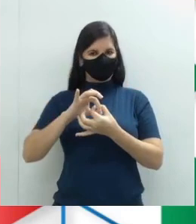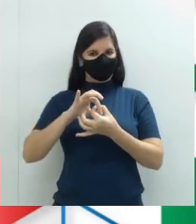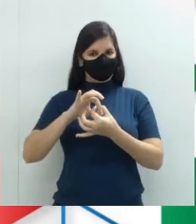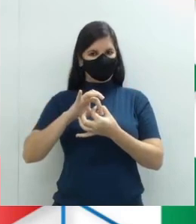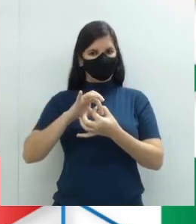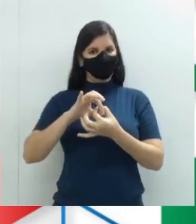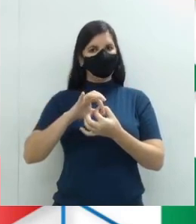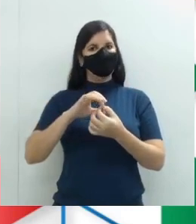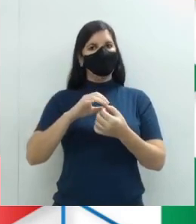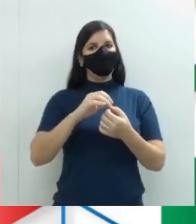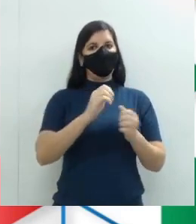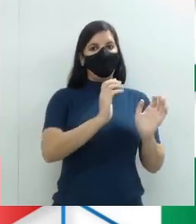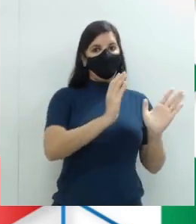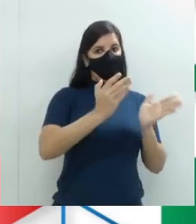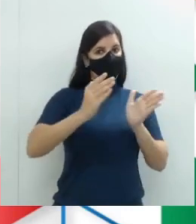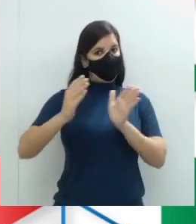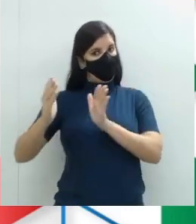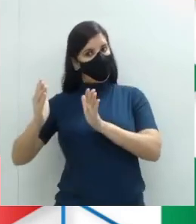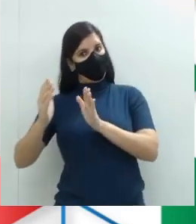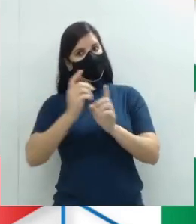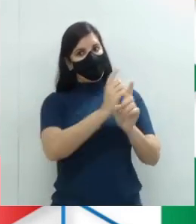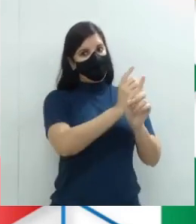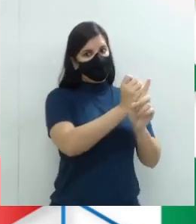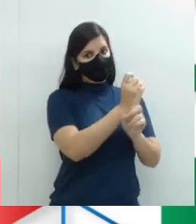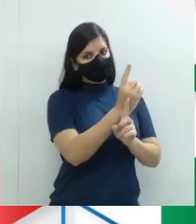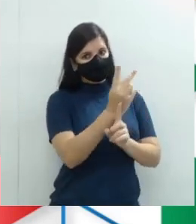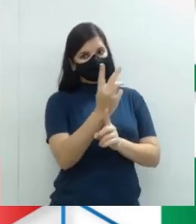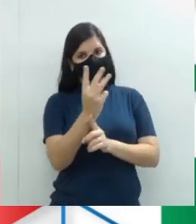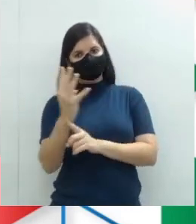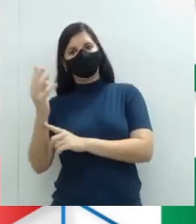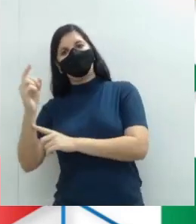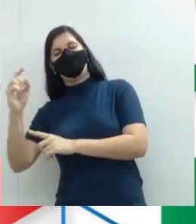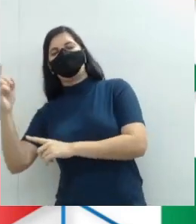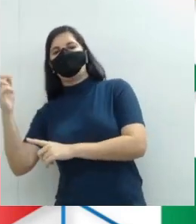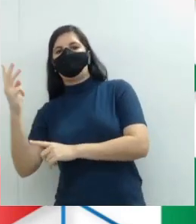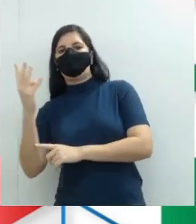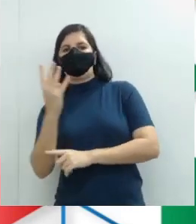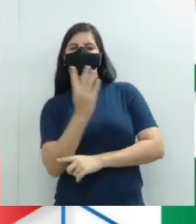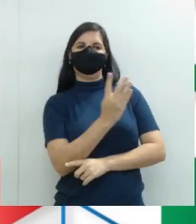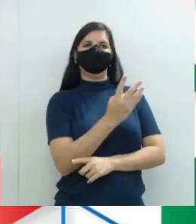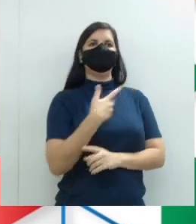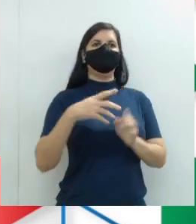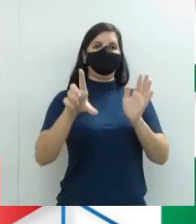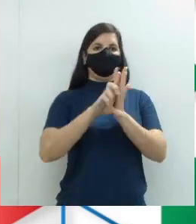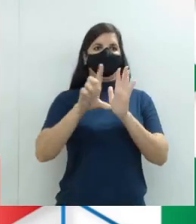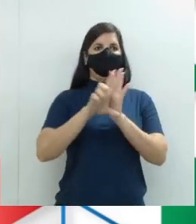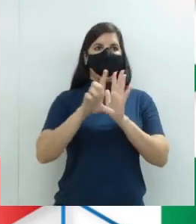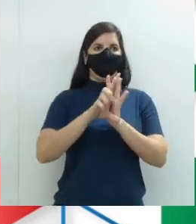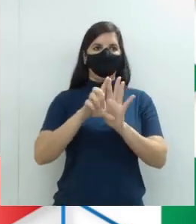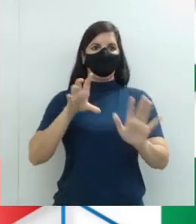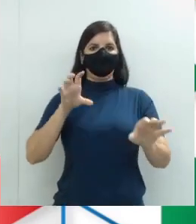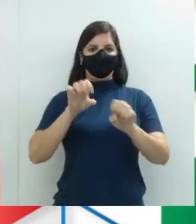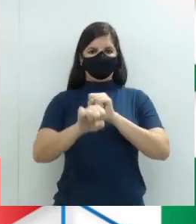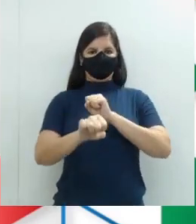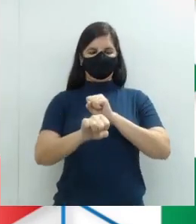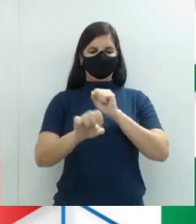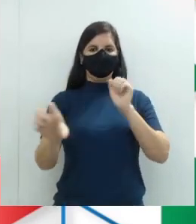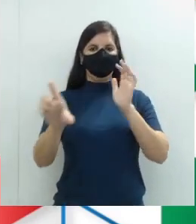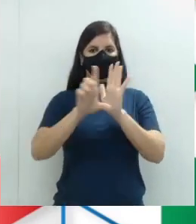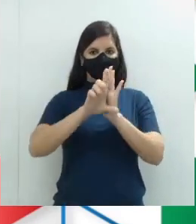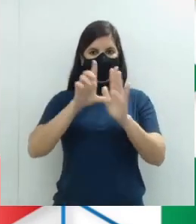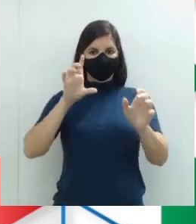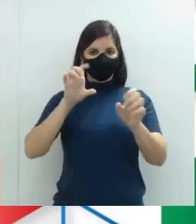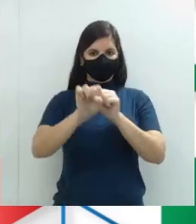falar. Crescente ou decrescente? Aqui chamamos de lei de formação. Não vai esquecer disso, por favor, não esquece. Lei